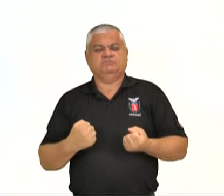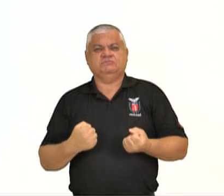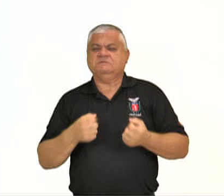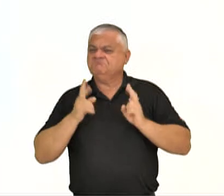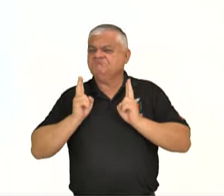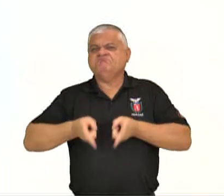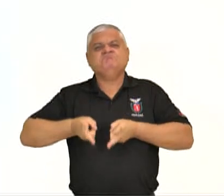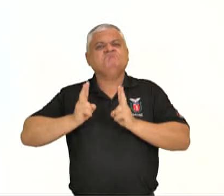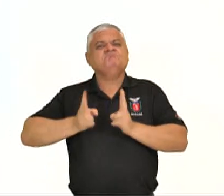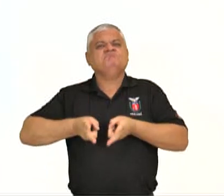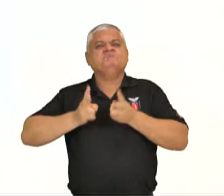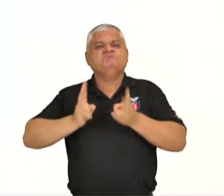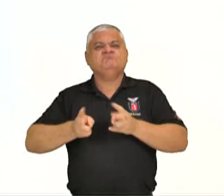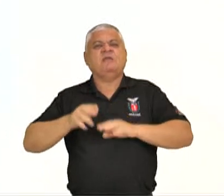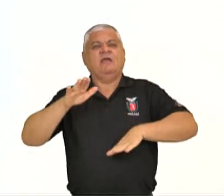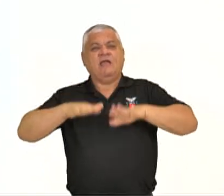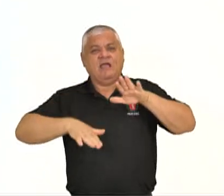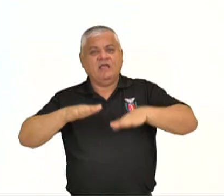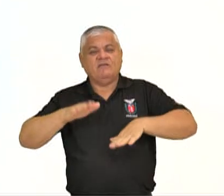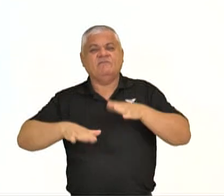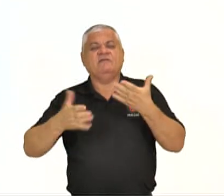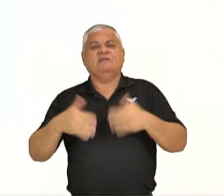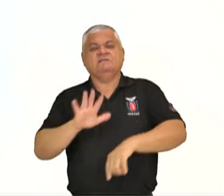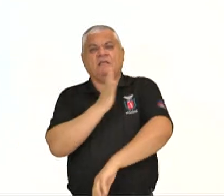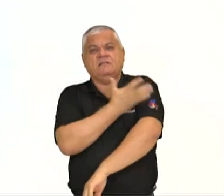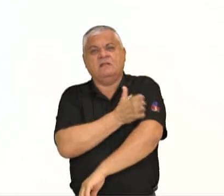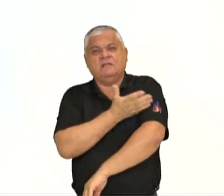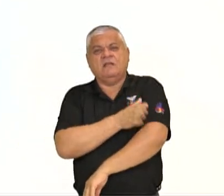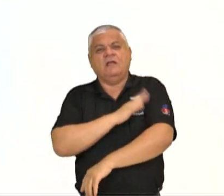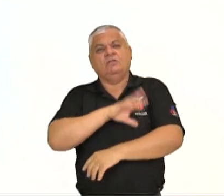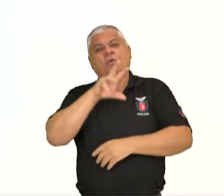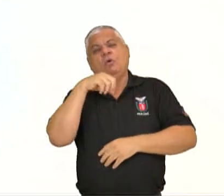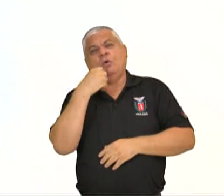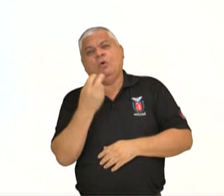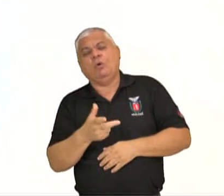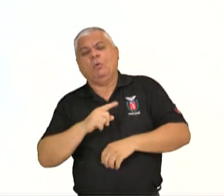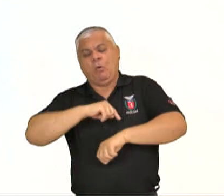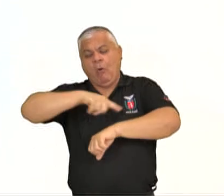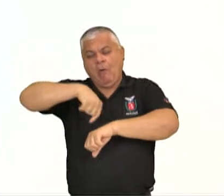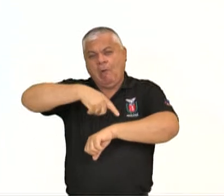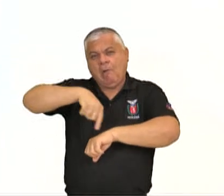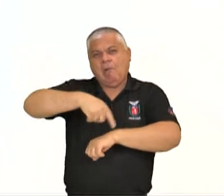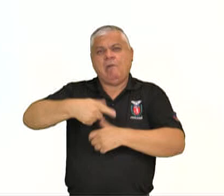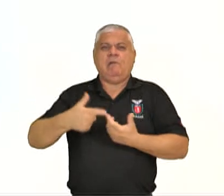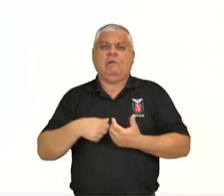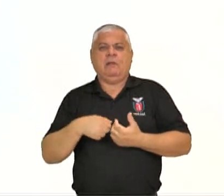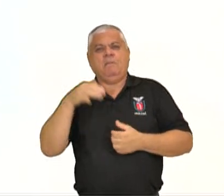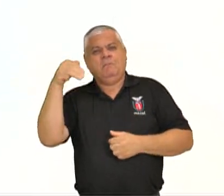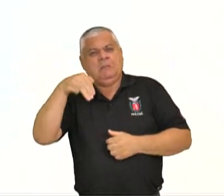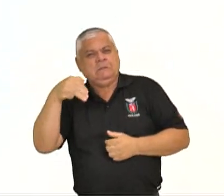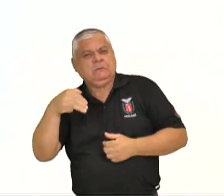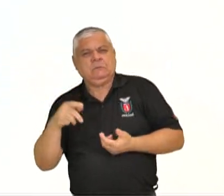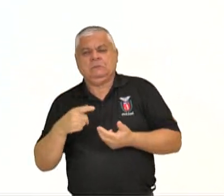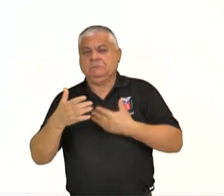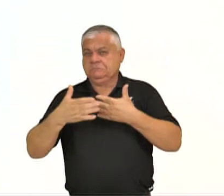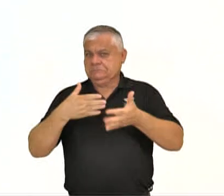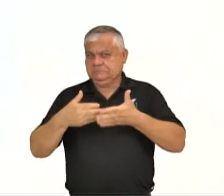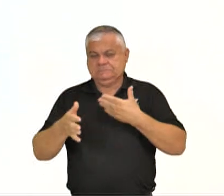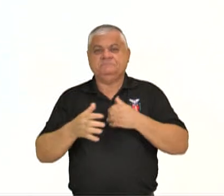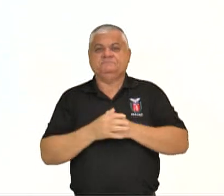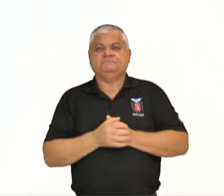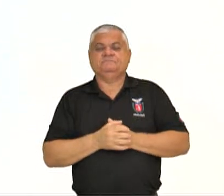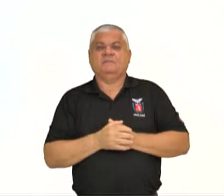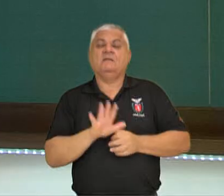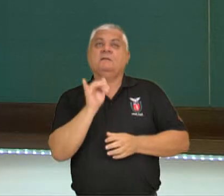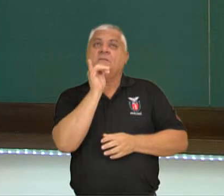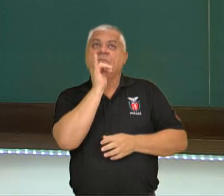mesmo quando se está em exercício ou movimento por um longo tempo, né? O exemplo mais